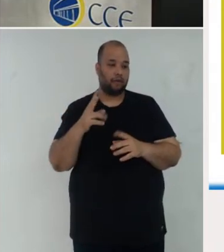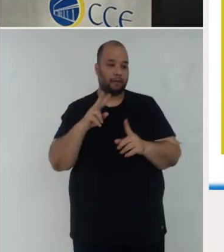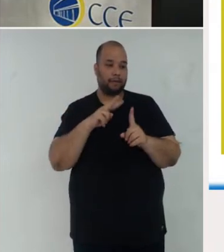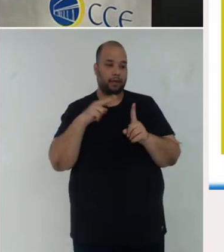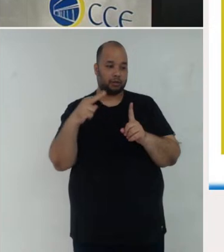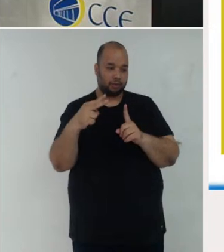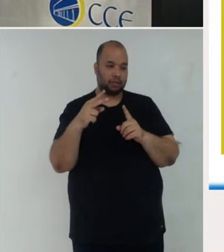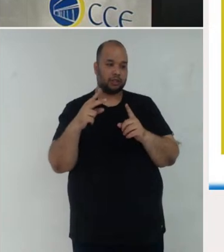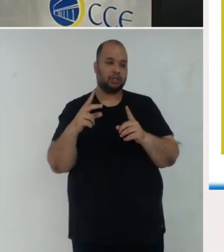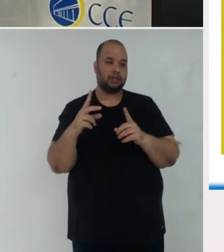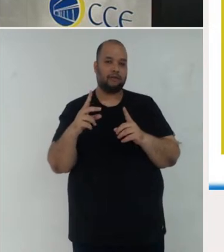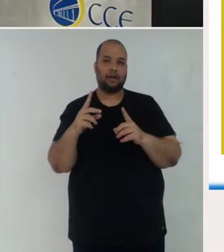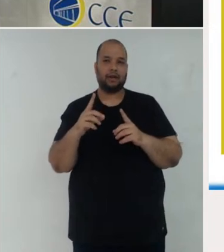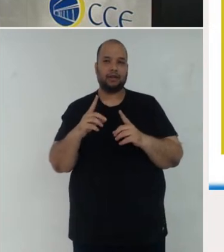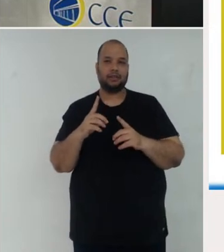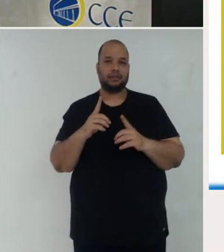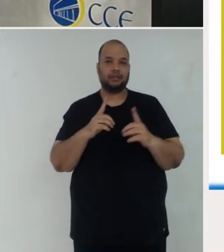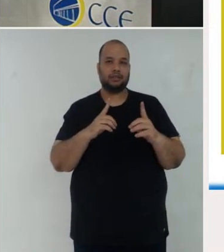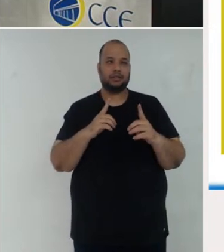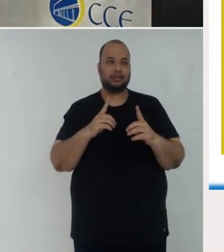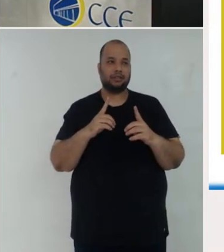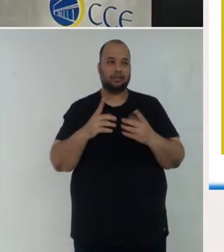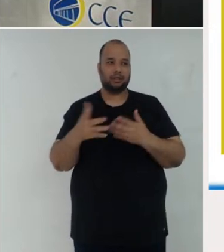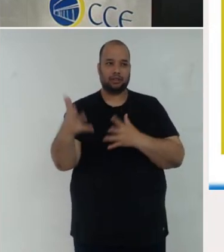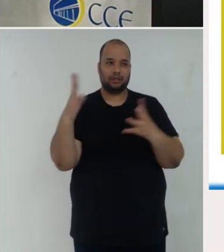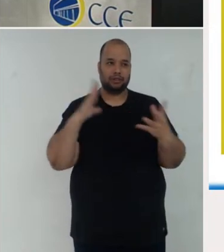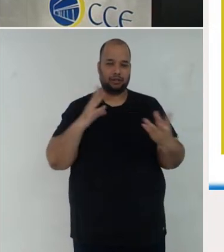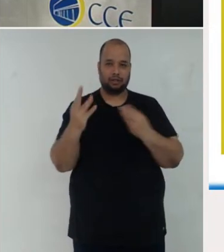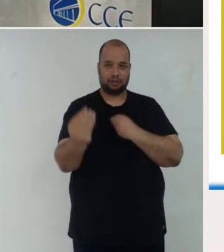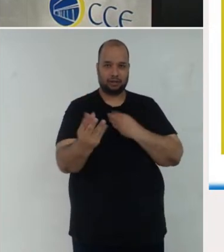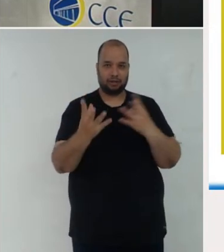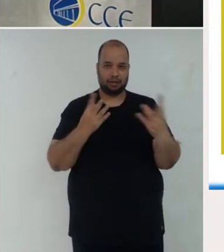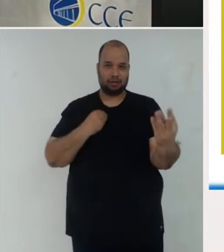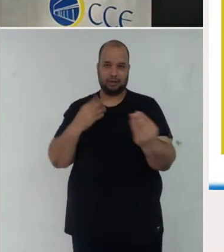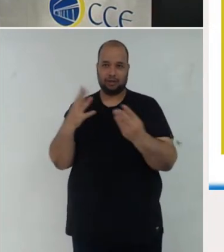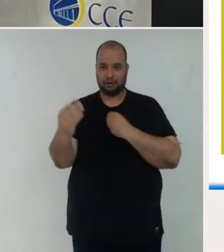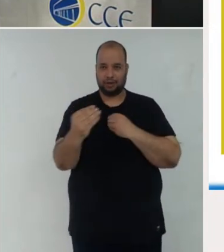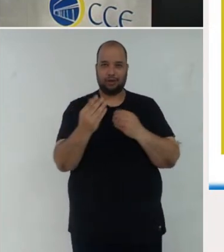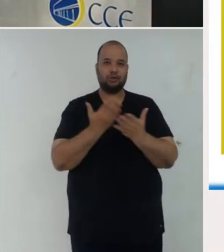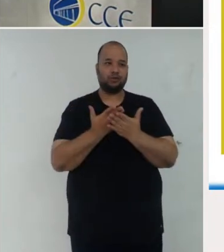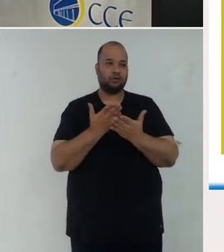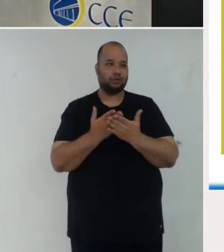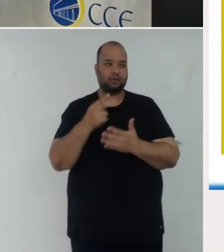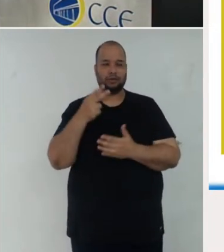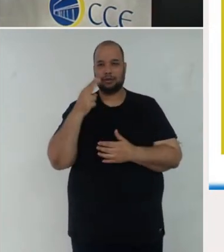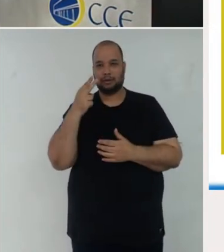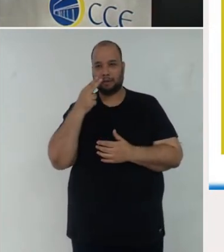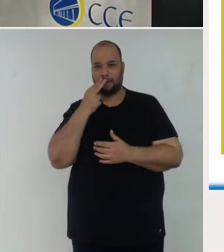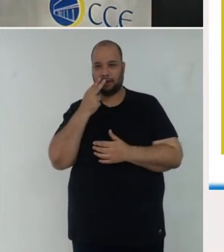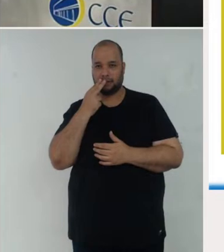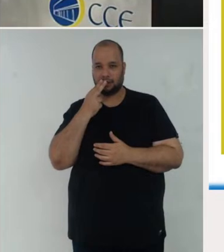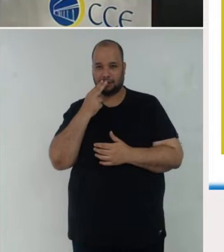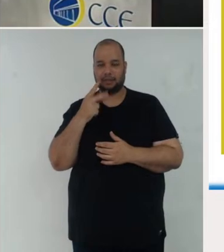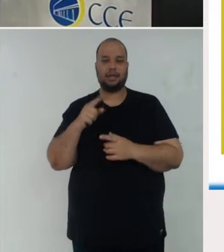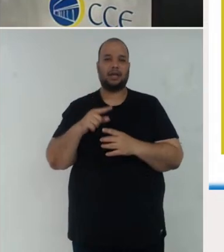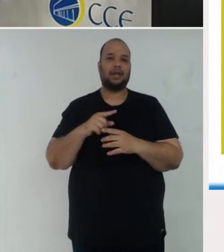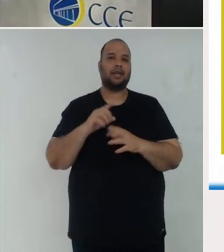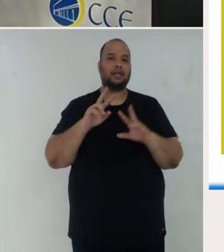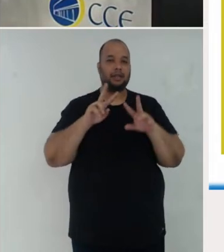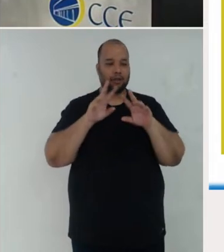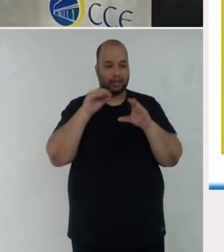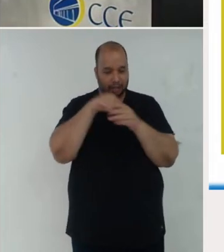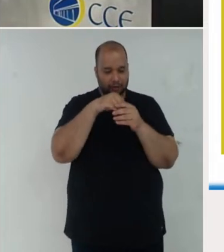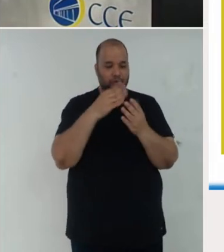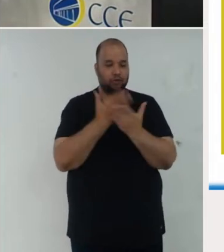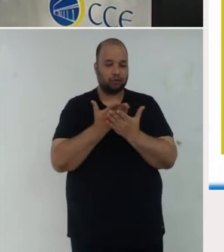perspectiva dialógica, né, dos estudos bakhtinianos para análise de processos tradutórios e interpretativos para os estudos da